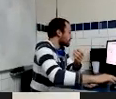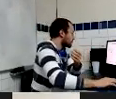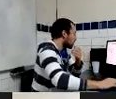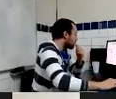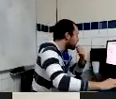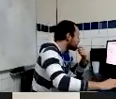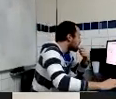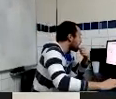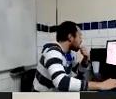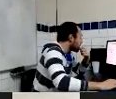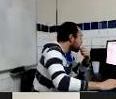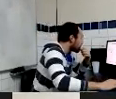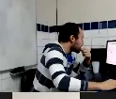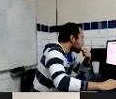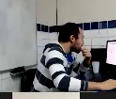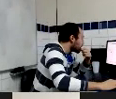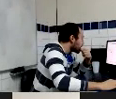Opa, é.